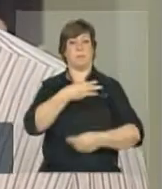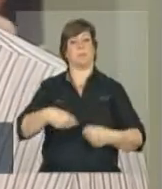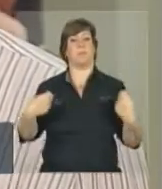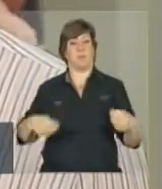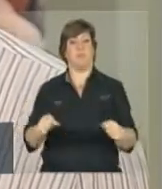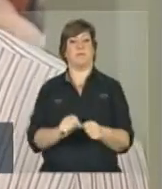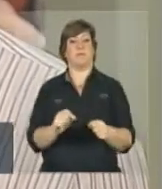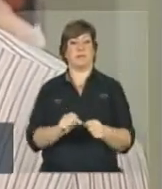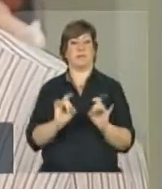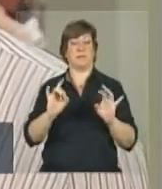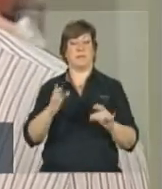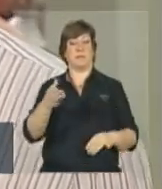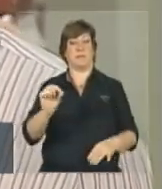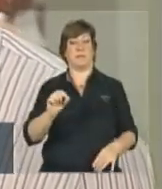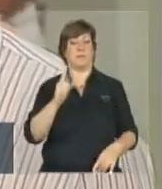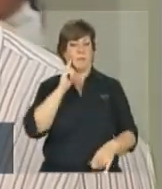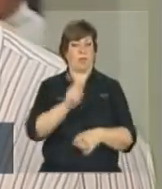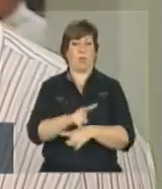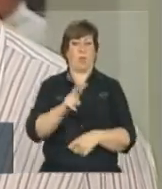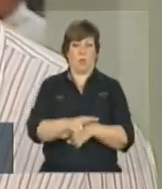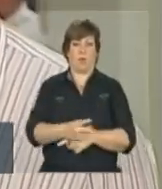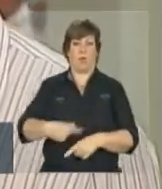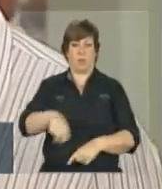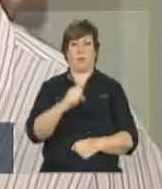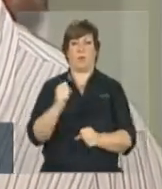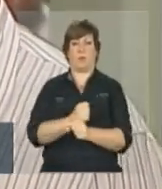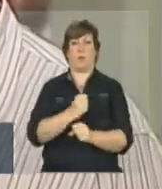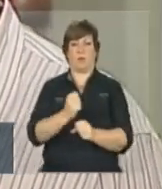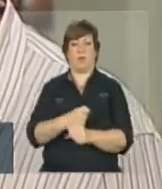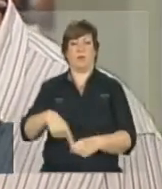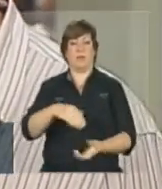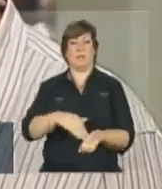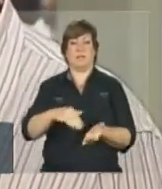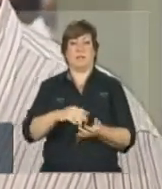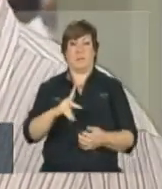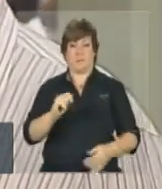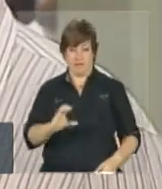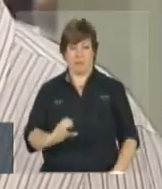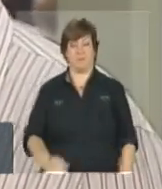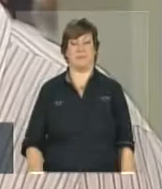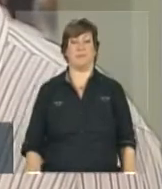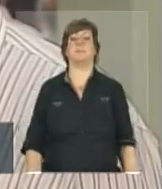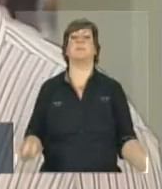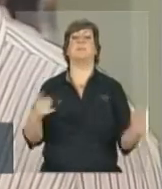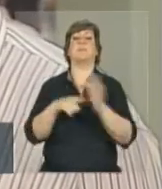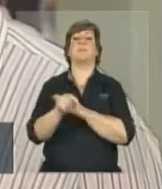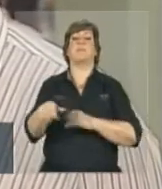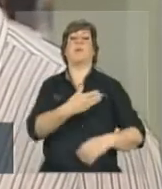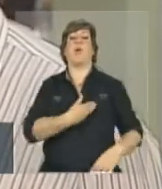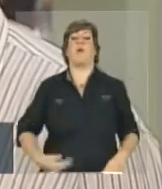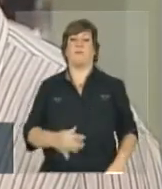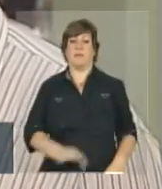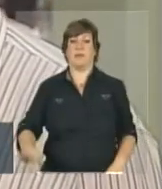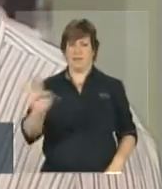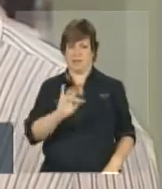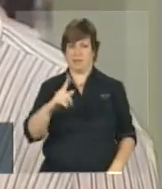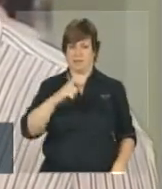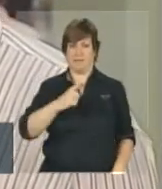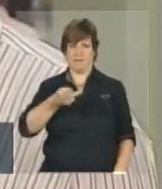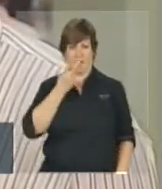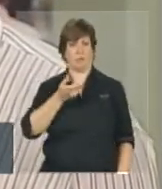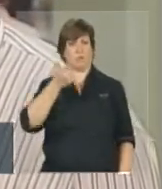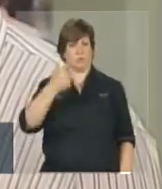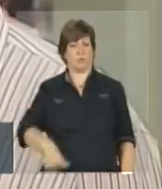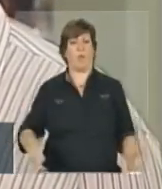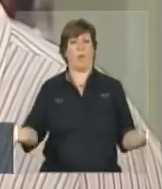ministros, em especial ao acompanhamento, no nosso caso, a Secretaria do PAC. O governo federal, inclusive, reafirmou